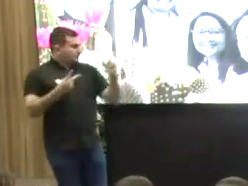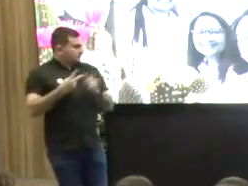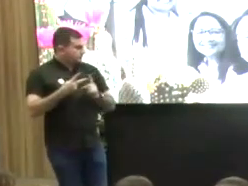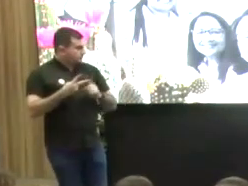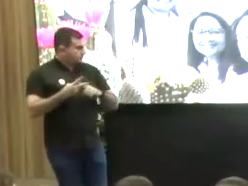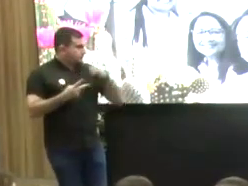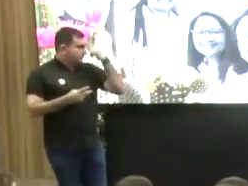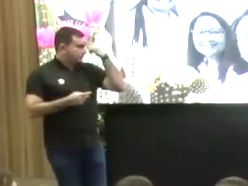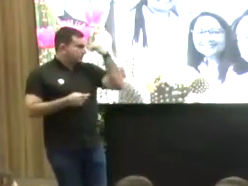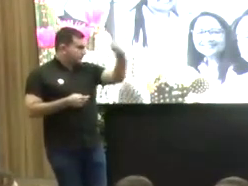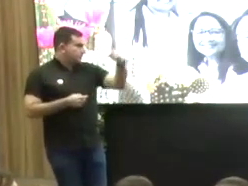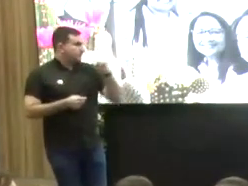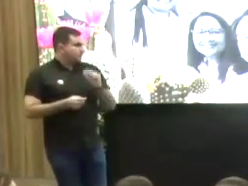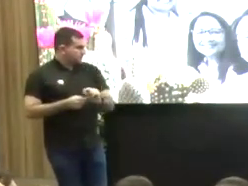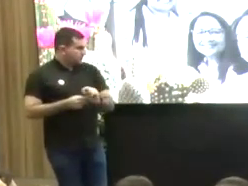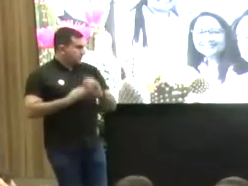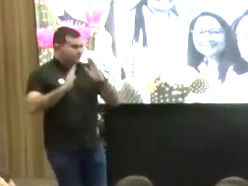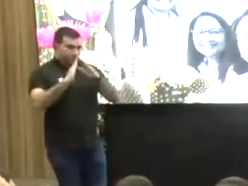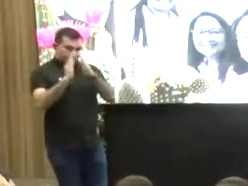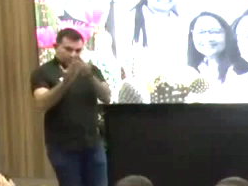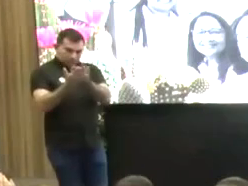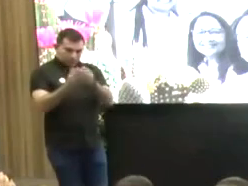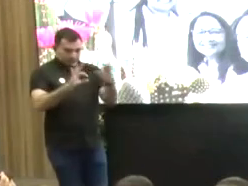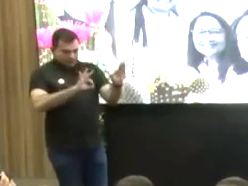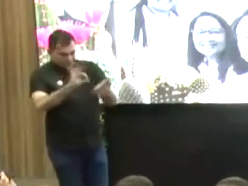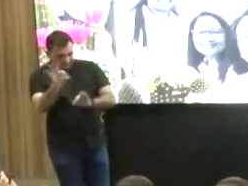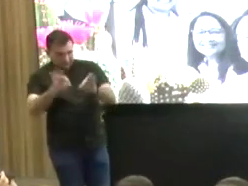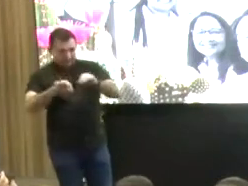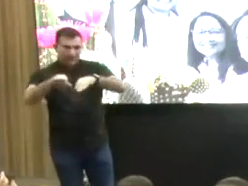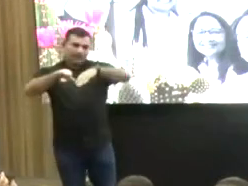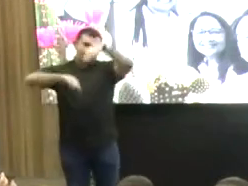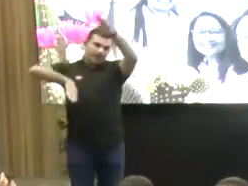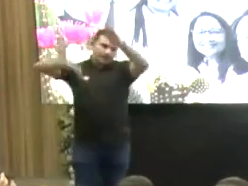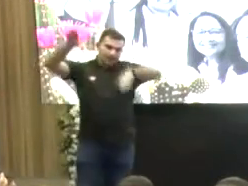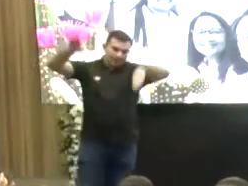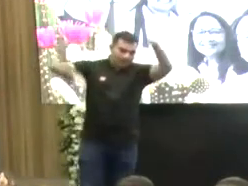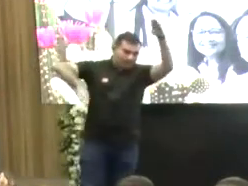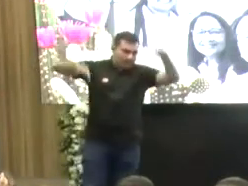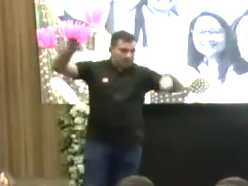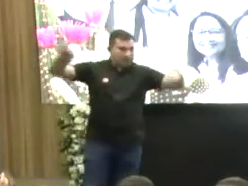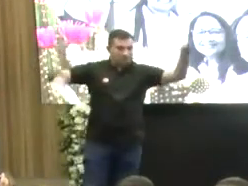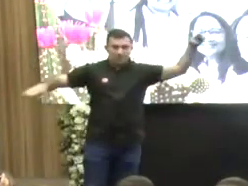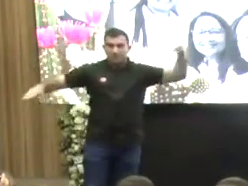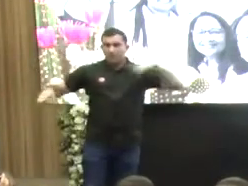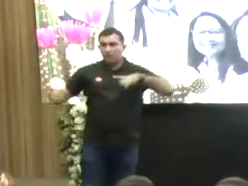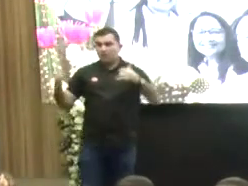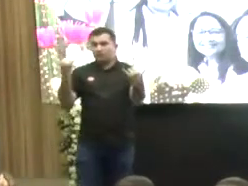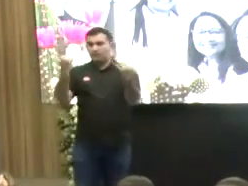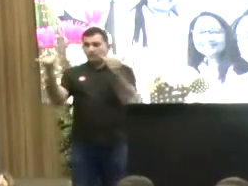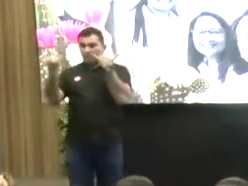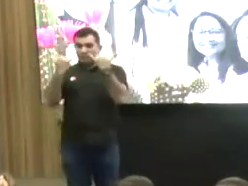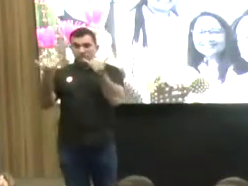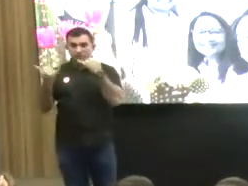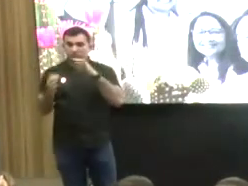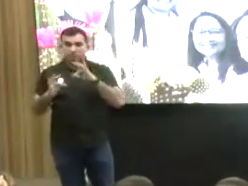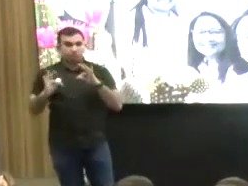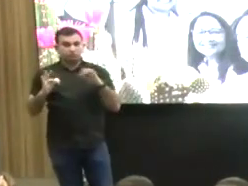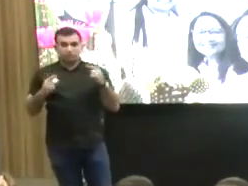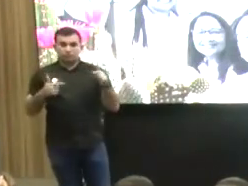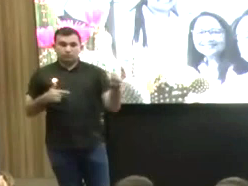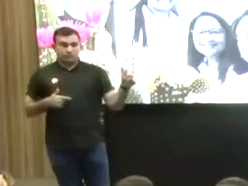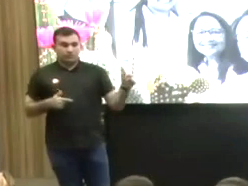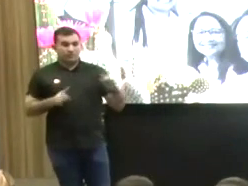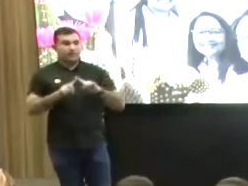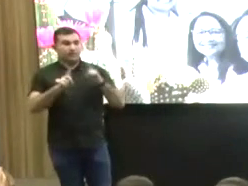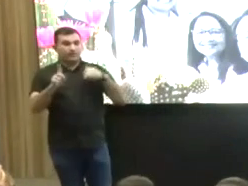essa ideia da escola produzir desigualdades, eu não tenho dados suficientes para isso, mas eu estou orientando